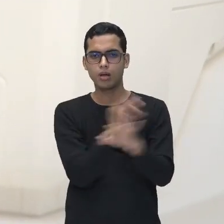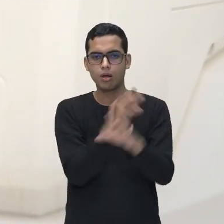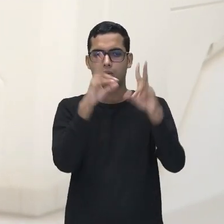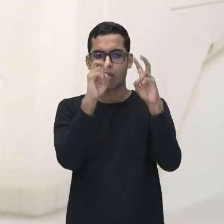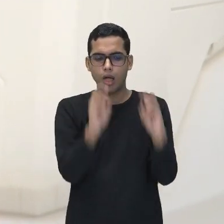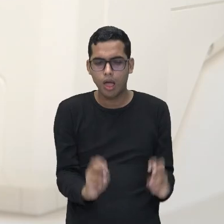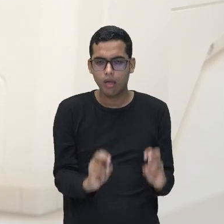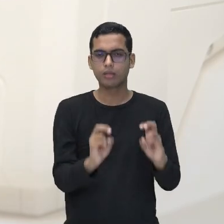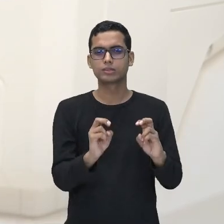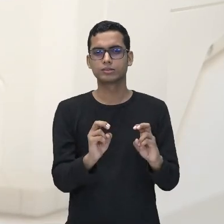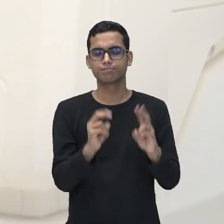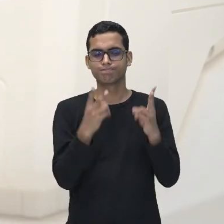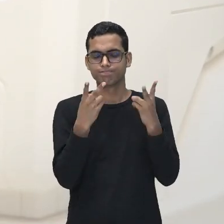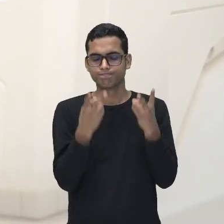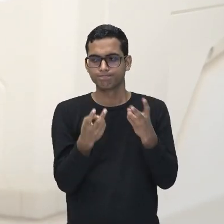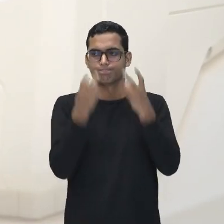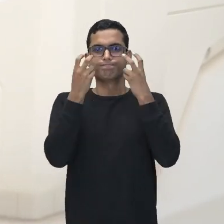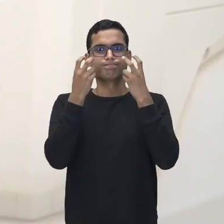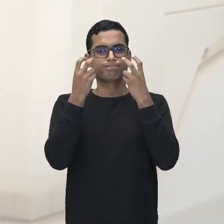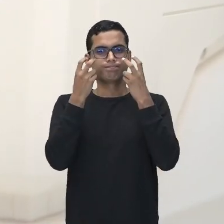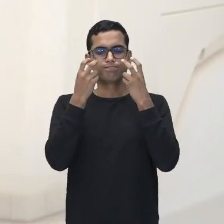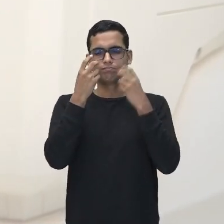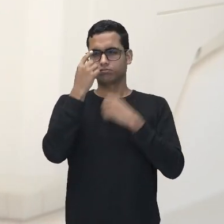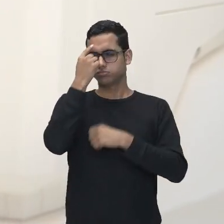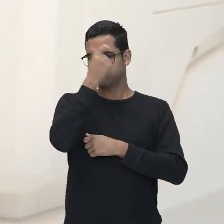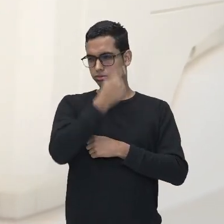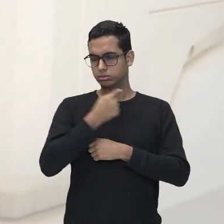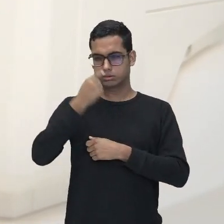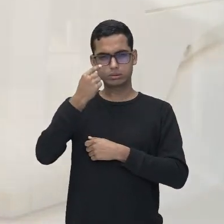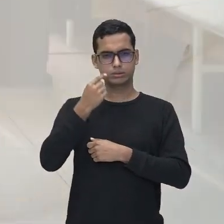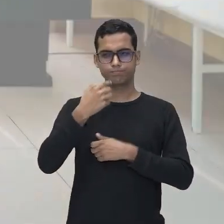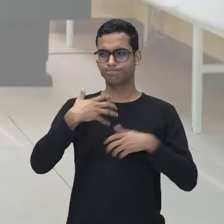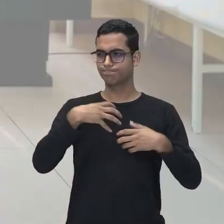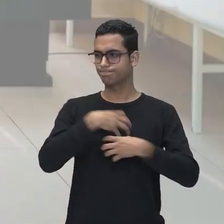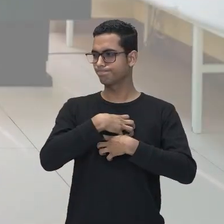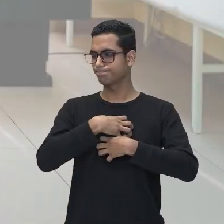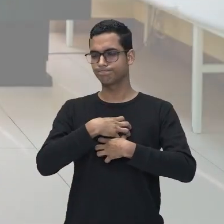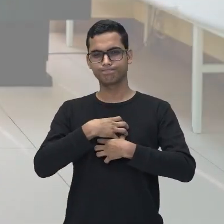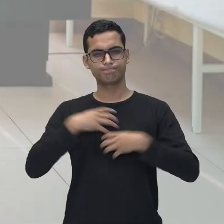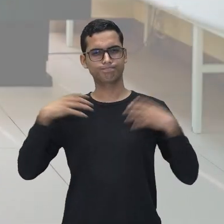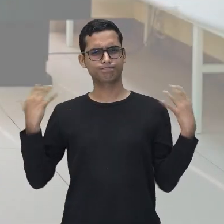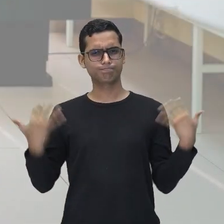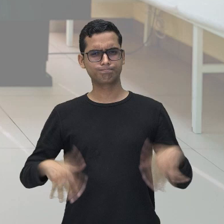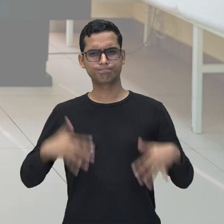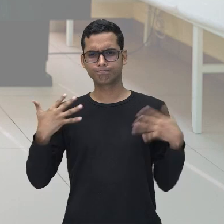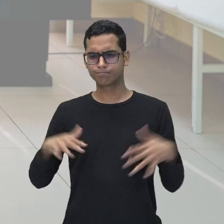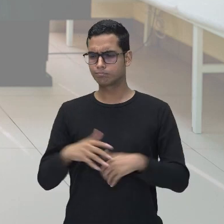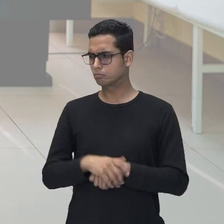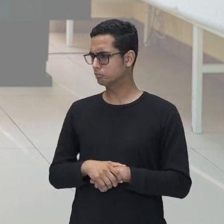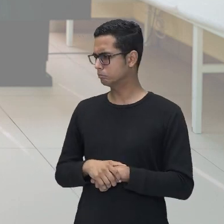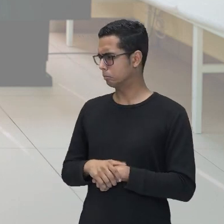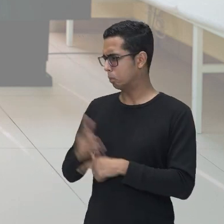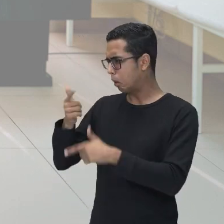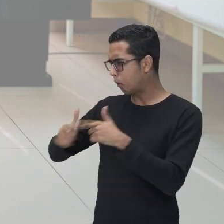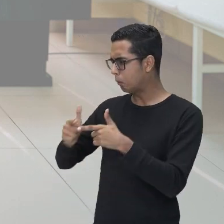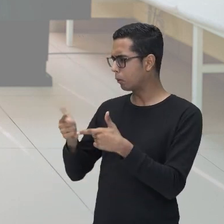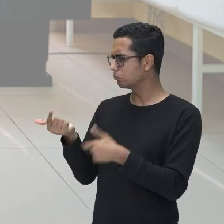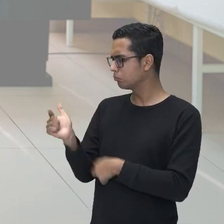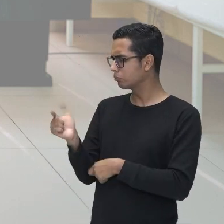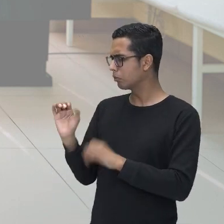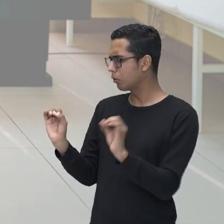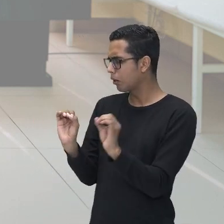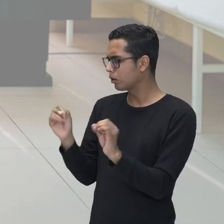tinha na cara uma expressão perplexa. Não lhe encontro qualquer lesão. Os seus olhos estão